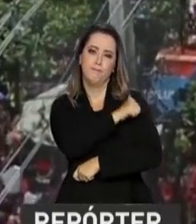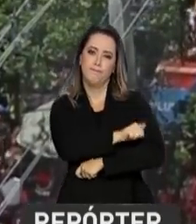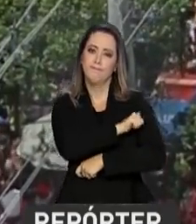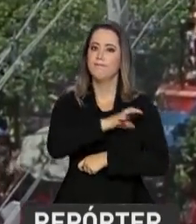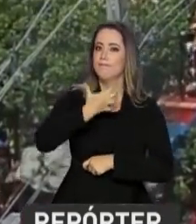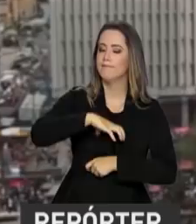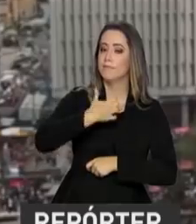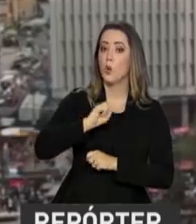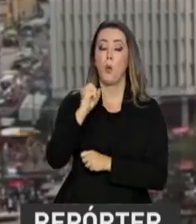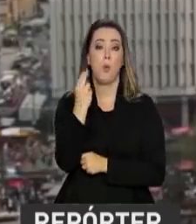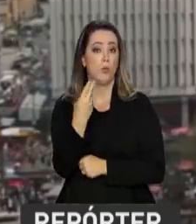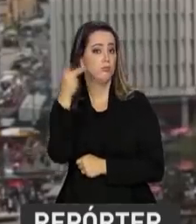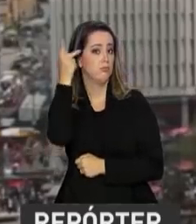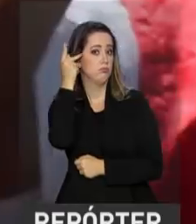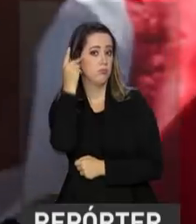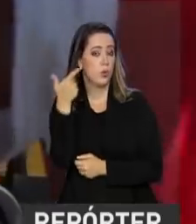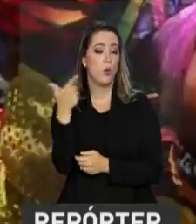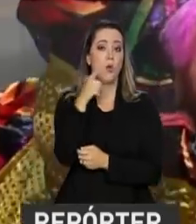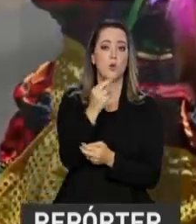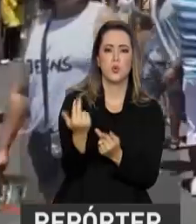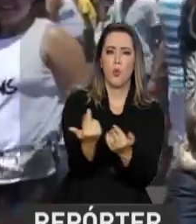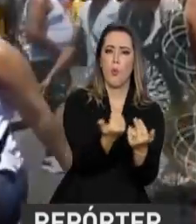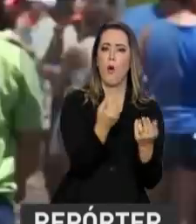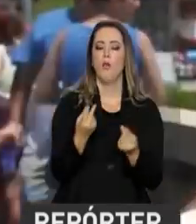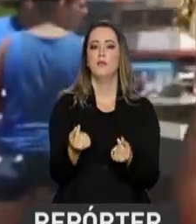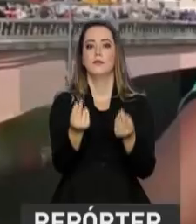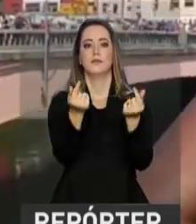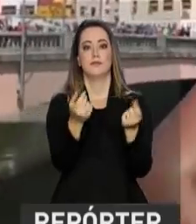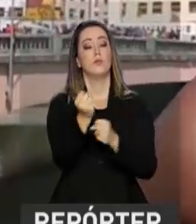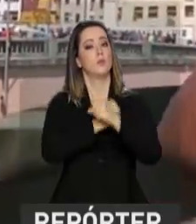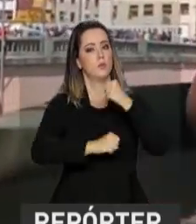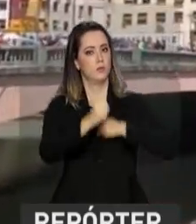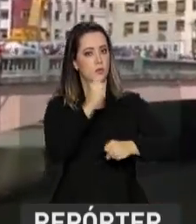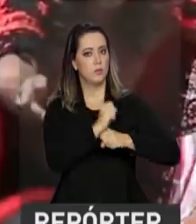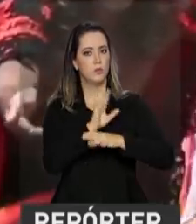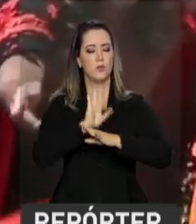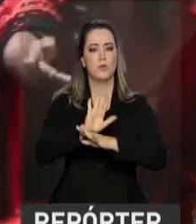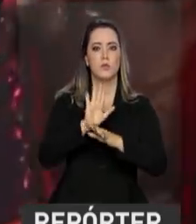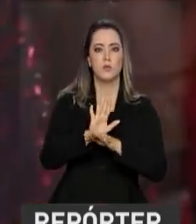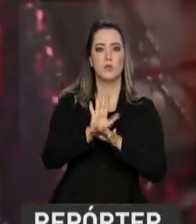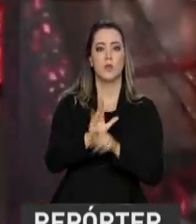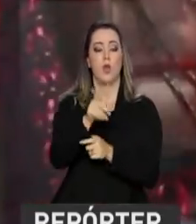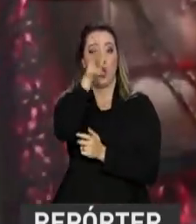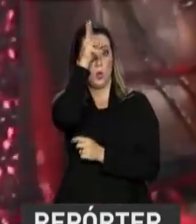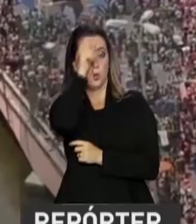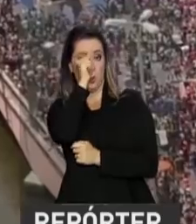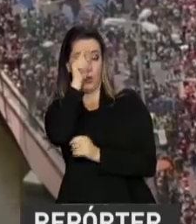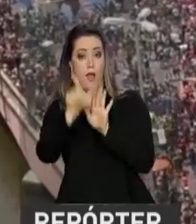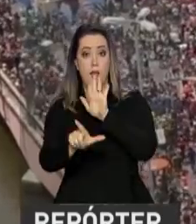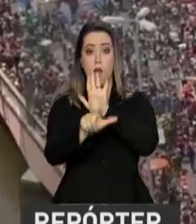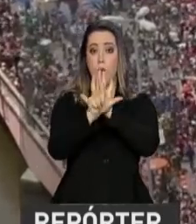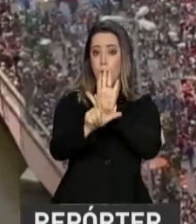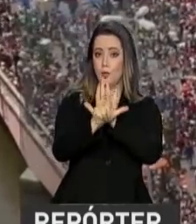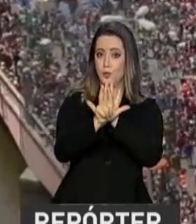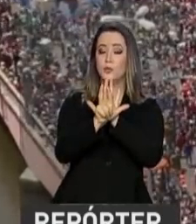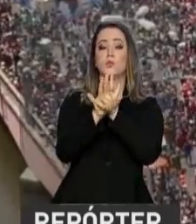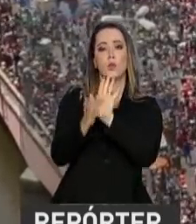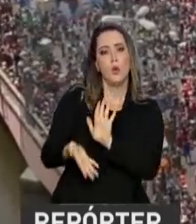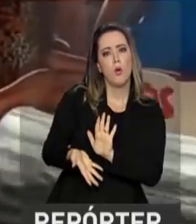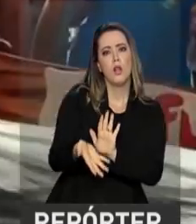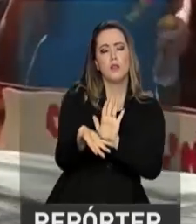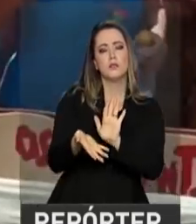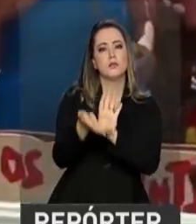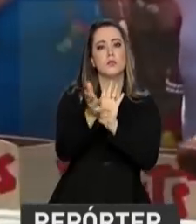segundo os registros do governo desde o ano passado o patrocínio dos filhos do galo com a lei de incentivo à cultura vem